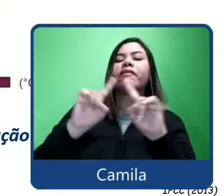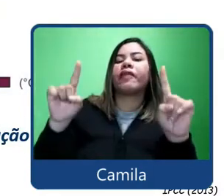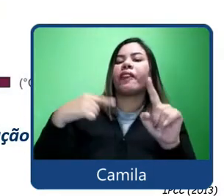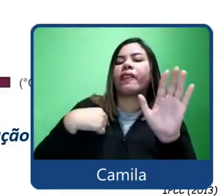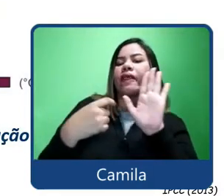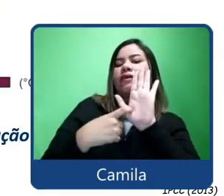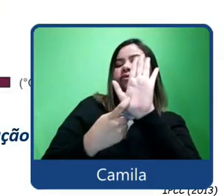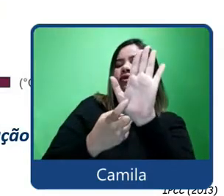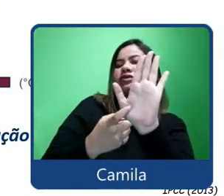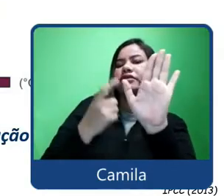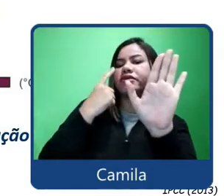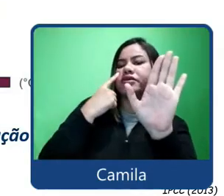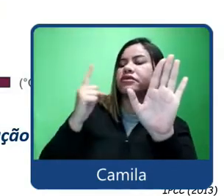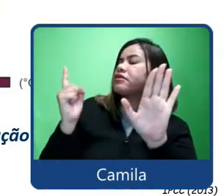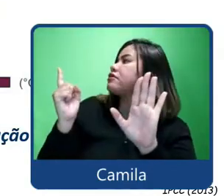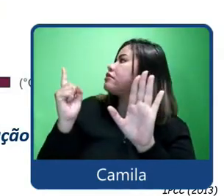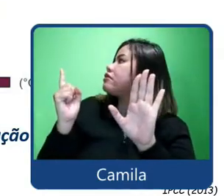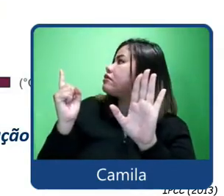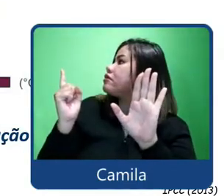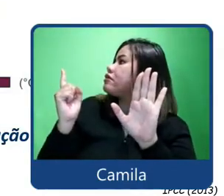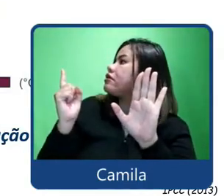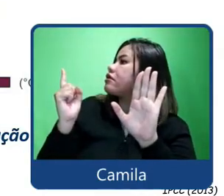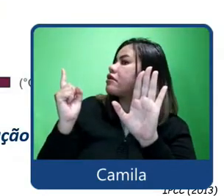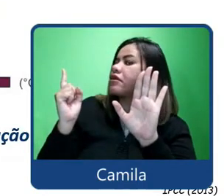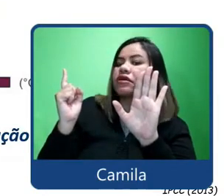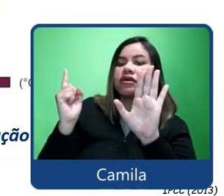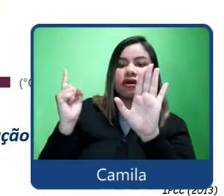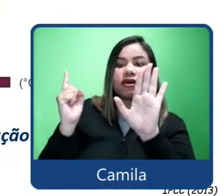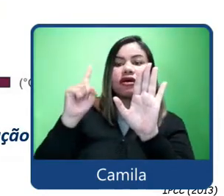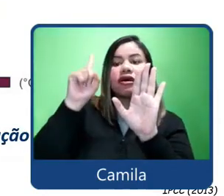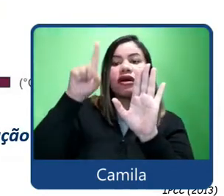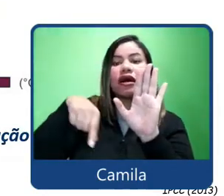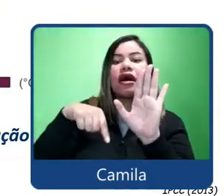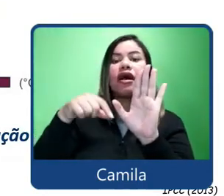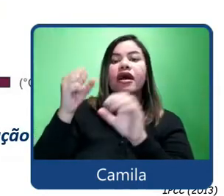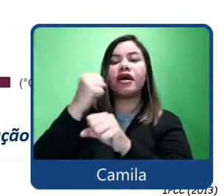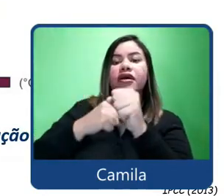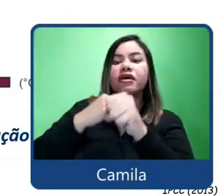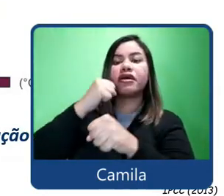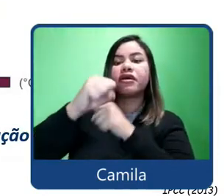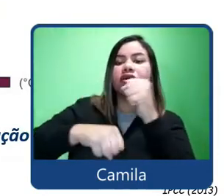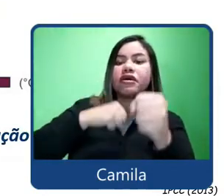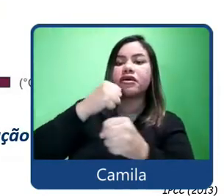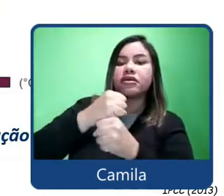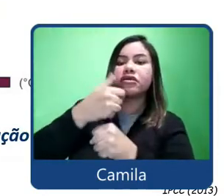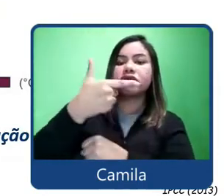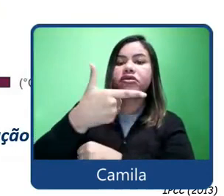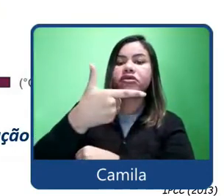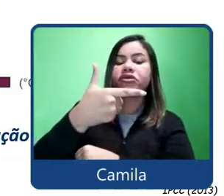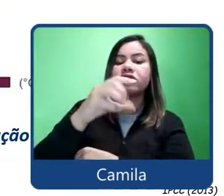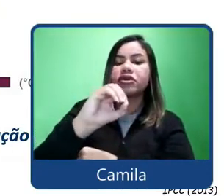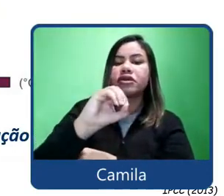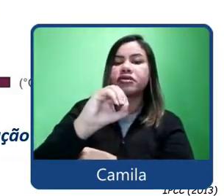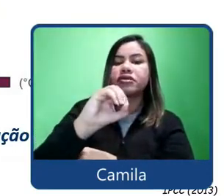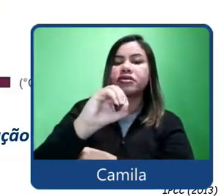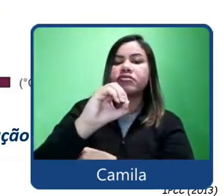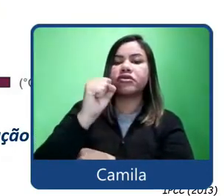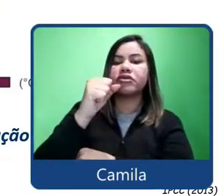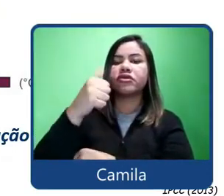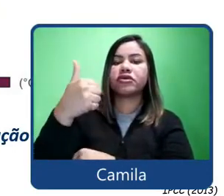que é a projeção para 2081, 2100, em relação a 1986, 2005,